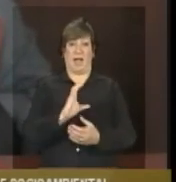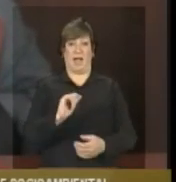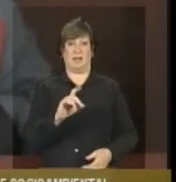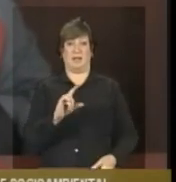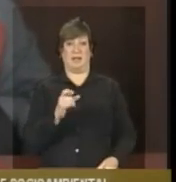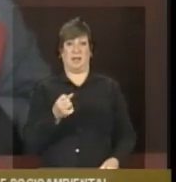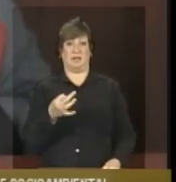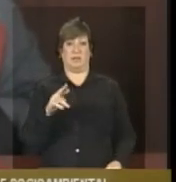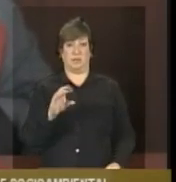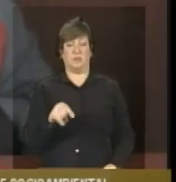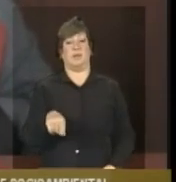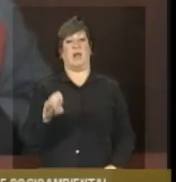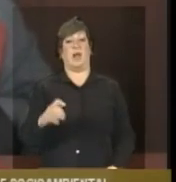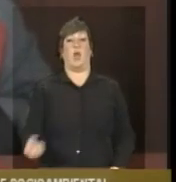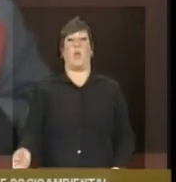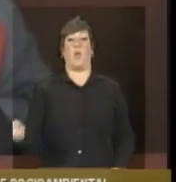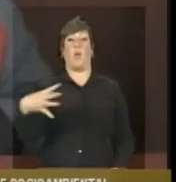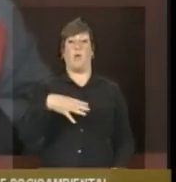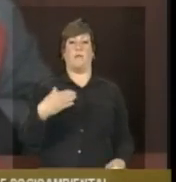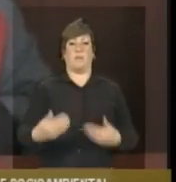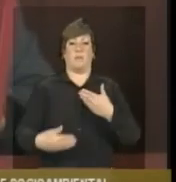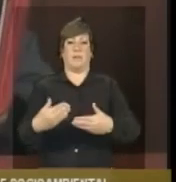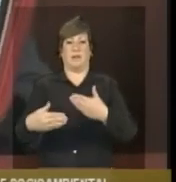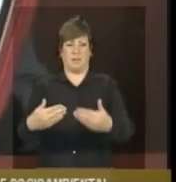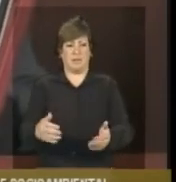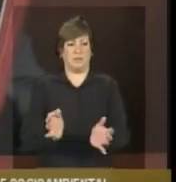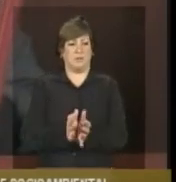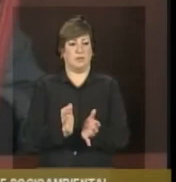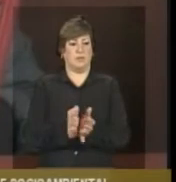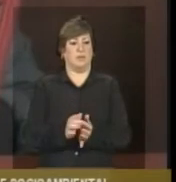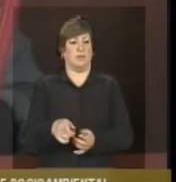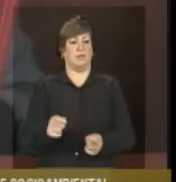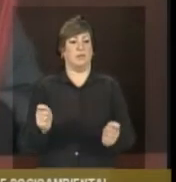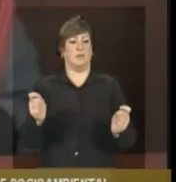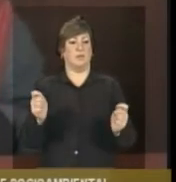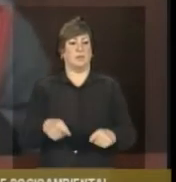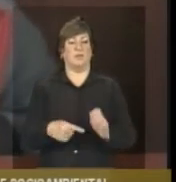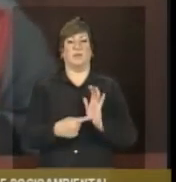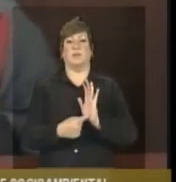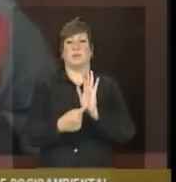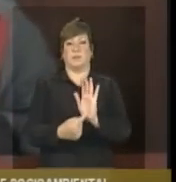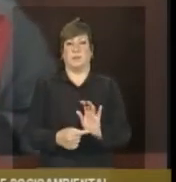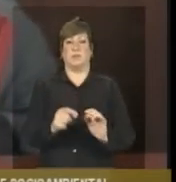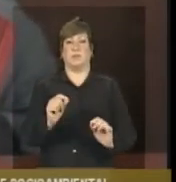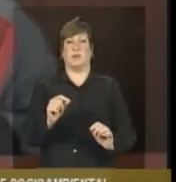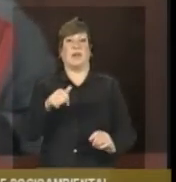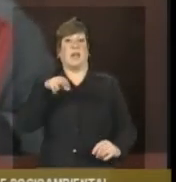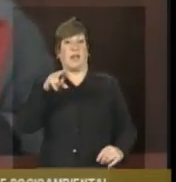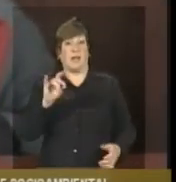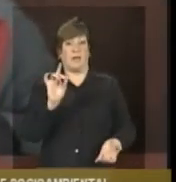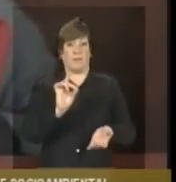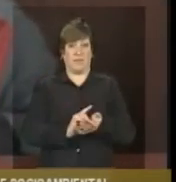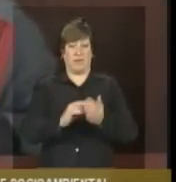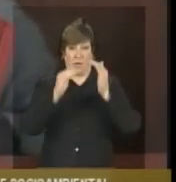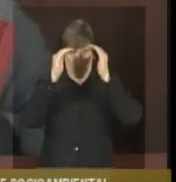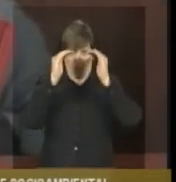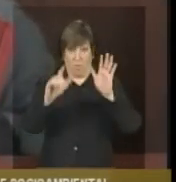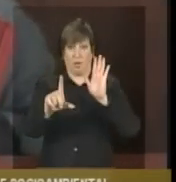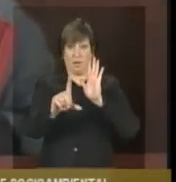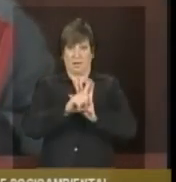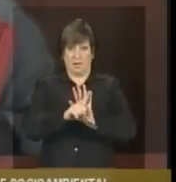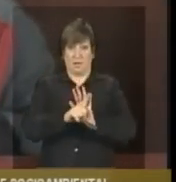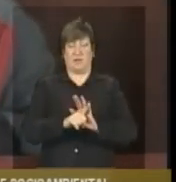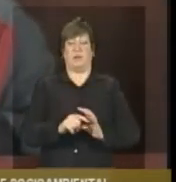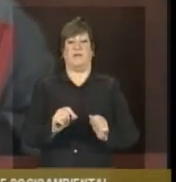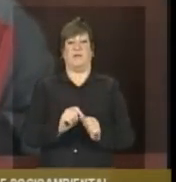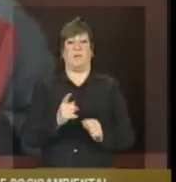passo para uma nova agenda ambiental, socioambiental, de ser visível. Quem, de fato, quer cumprir a lei e quer produzir com